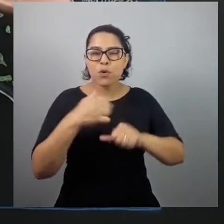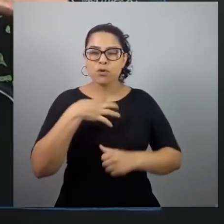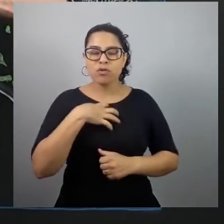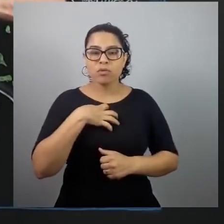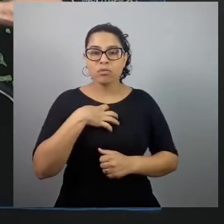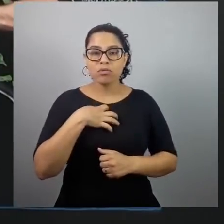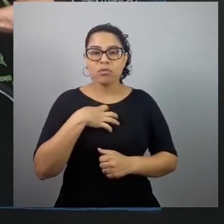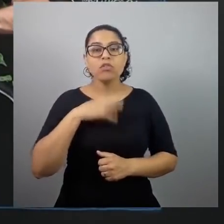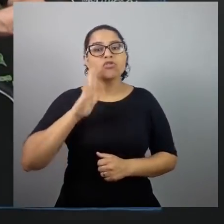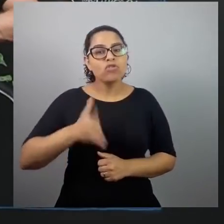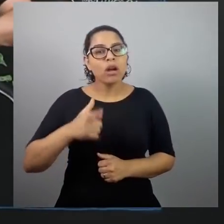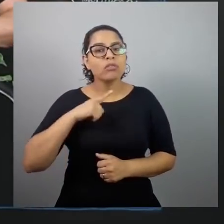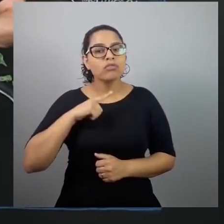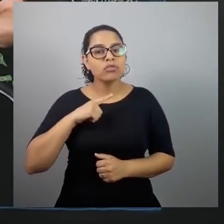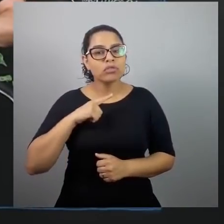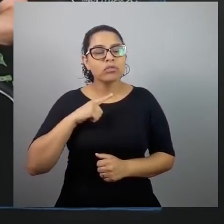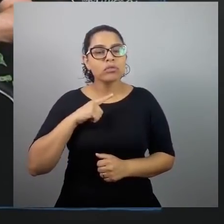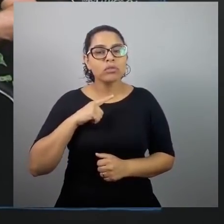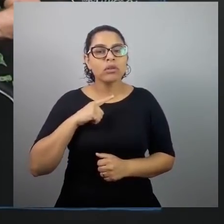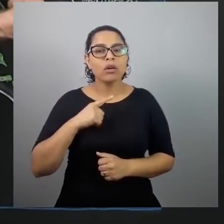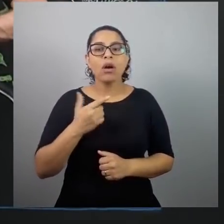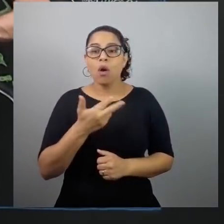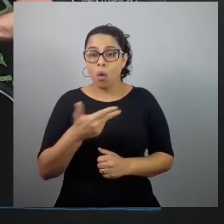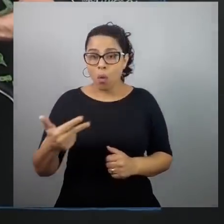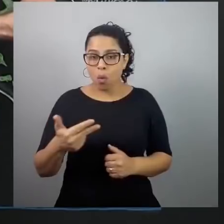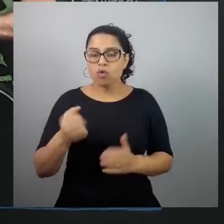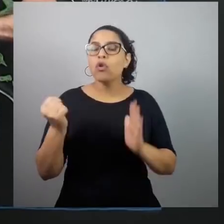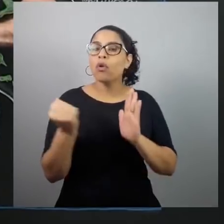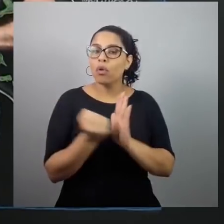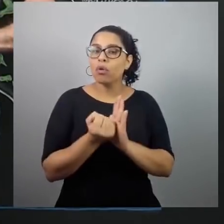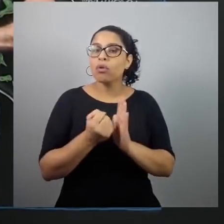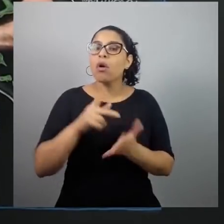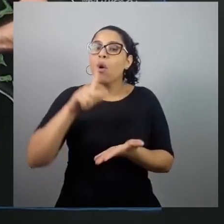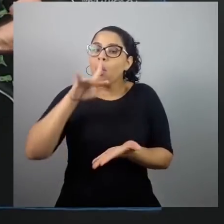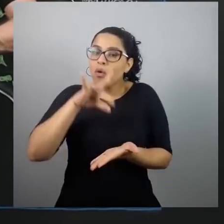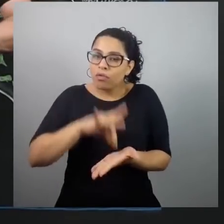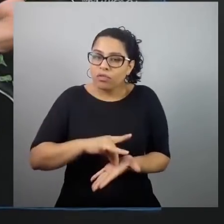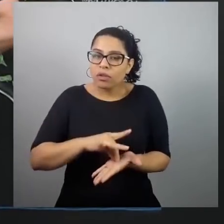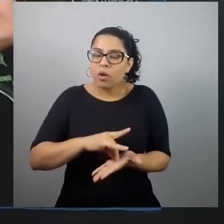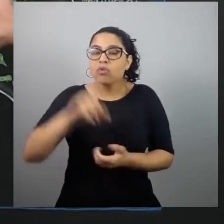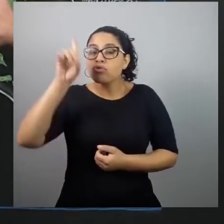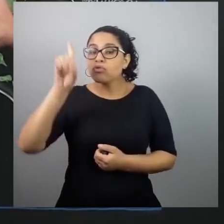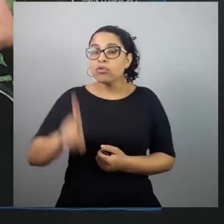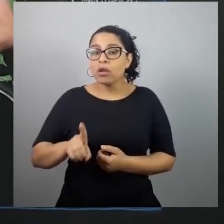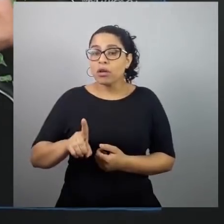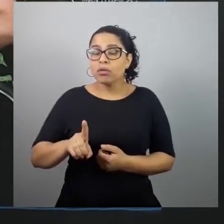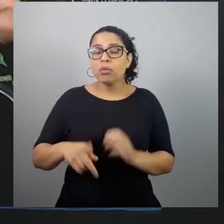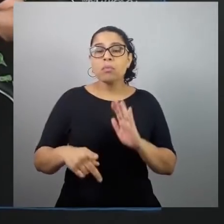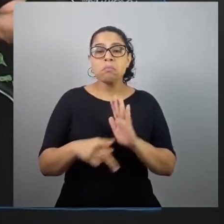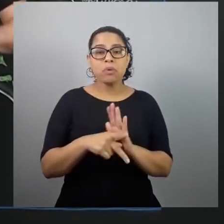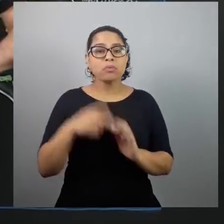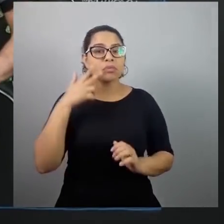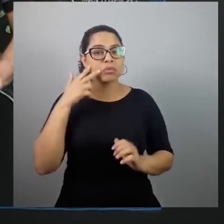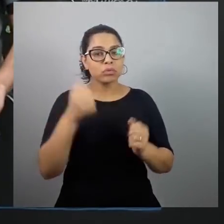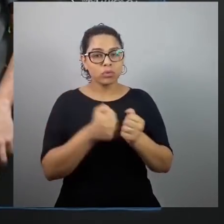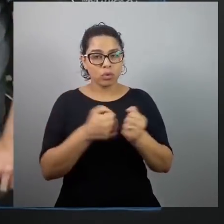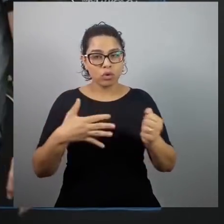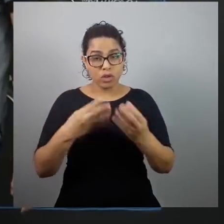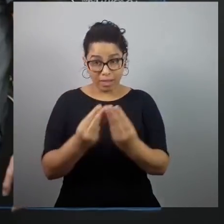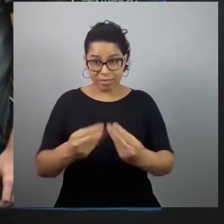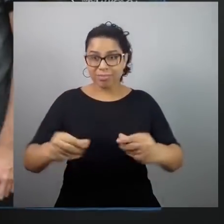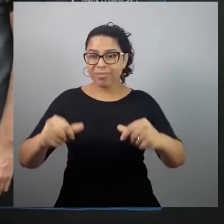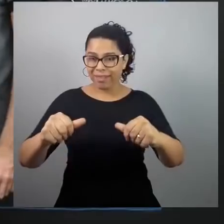Apenas que já existiam iniciativas oficiais no sentido de garantir os direitos dos indígenas à